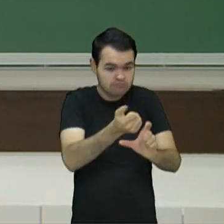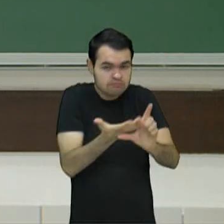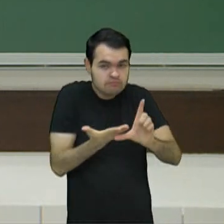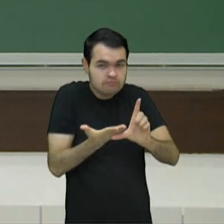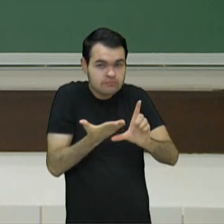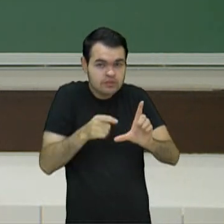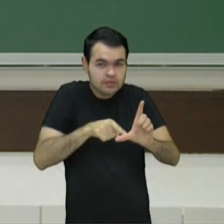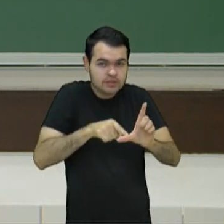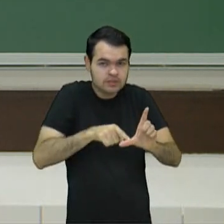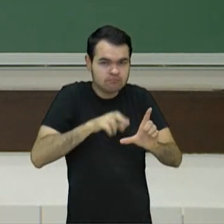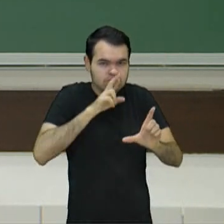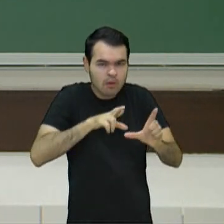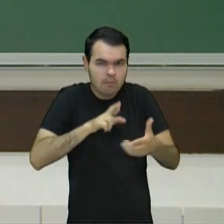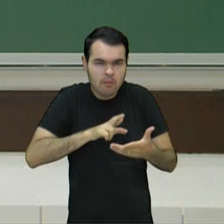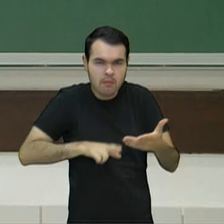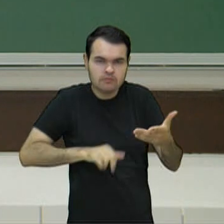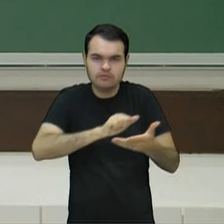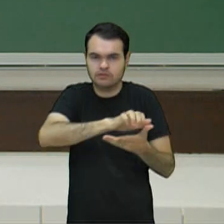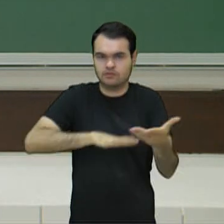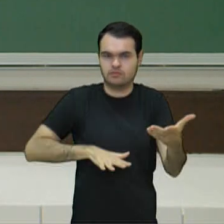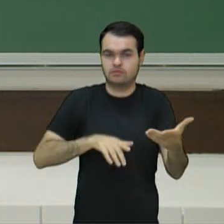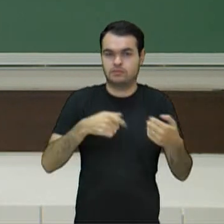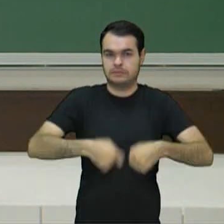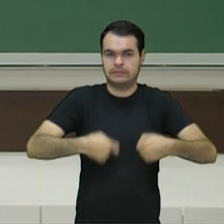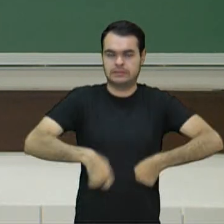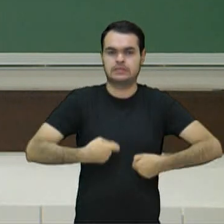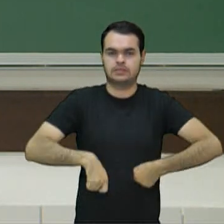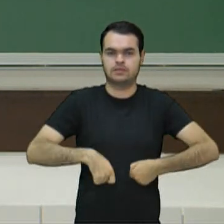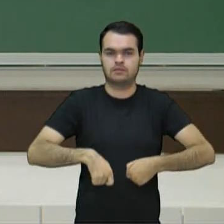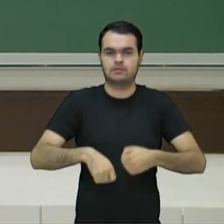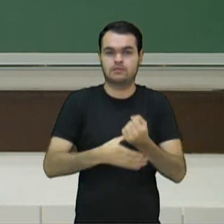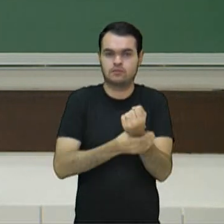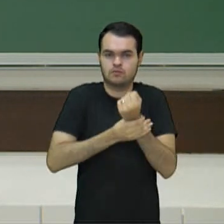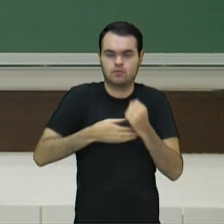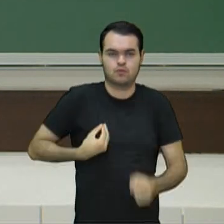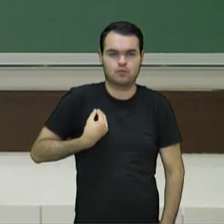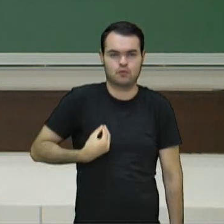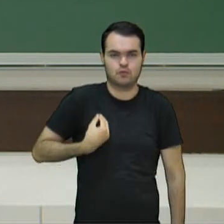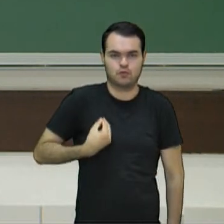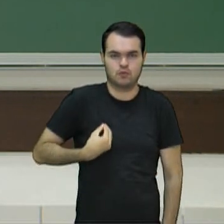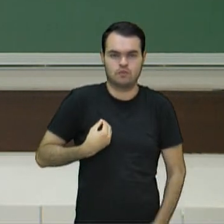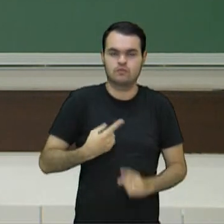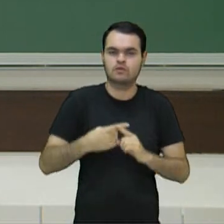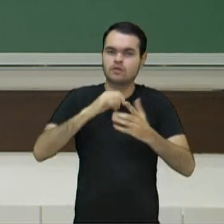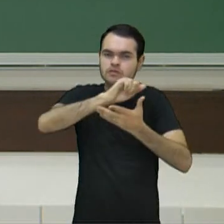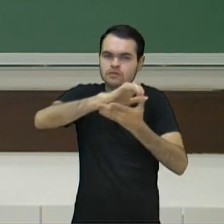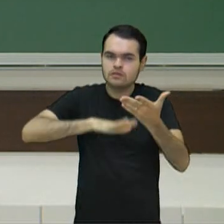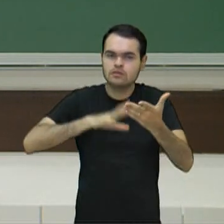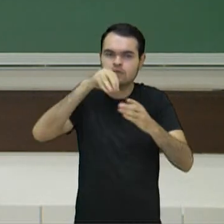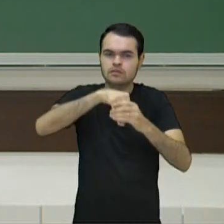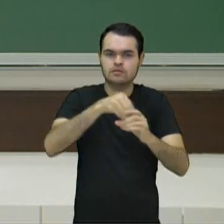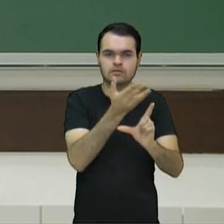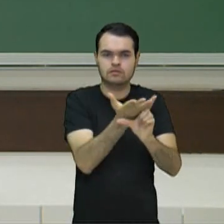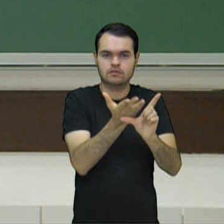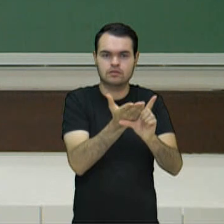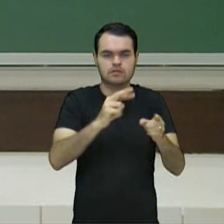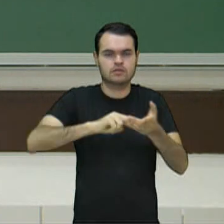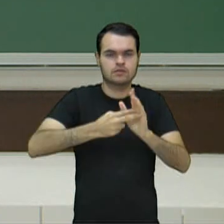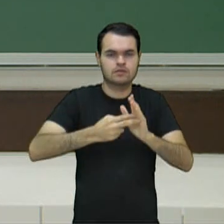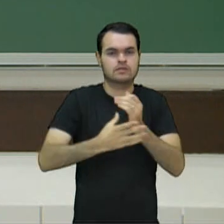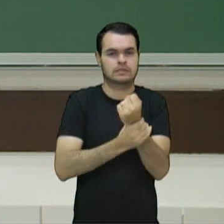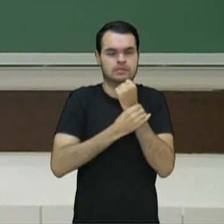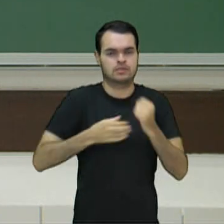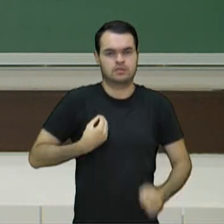atividades do Classroom, observem a chamada, porque essas atividades do Classroom correspondem à chamada de vocês